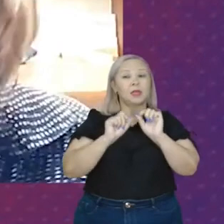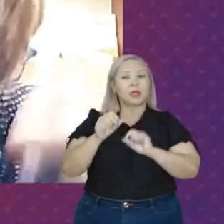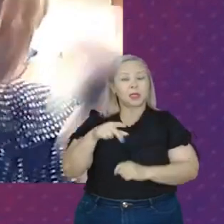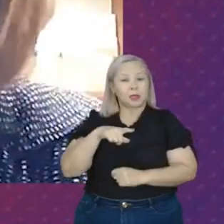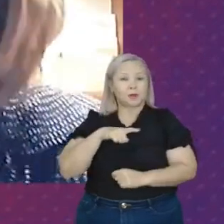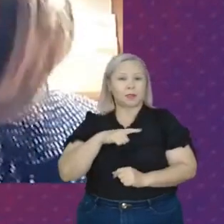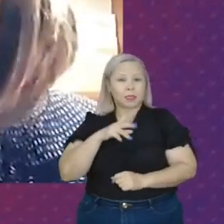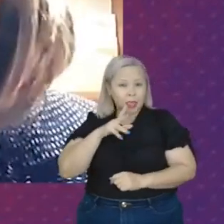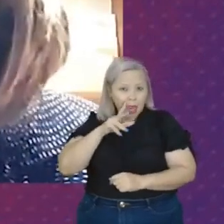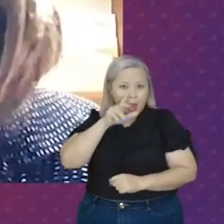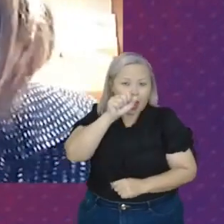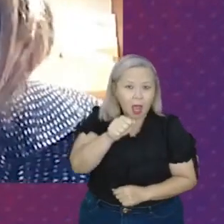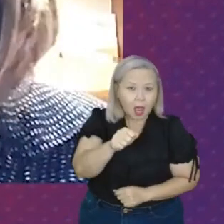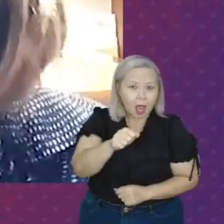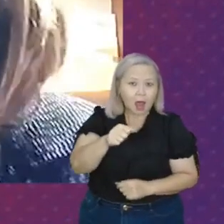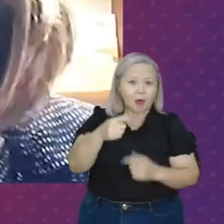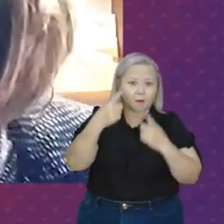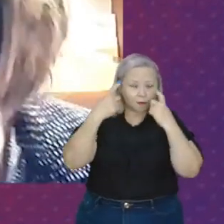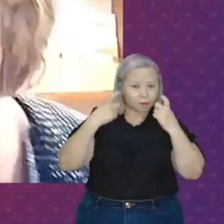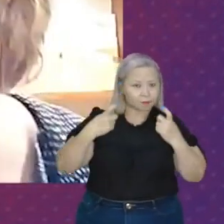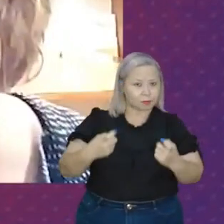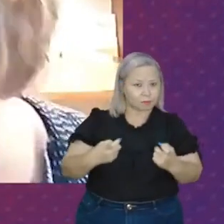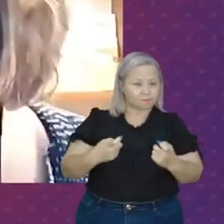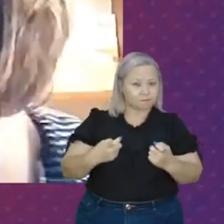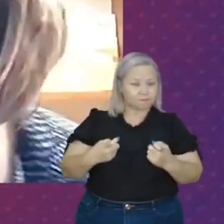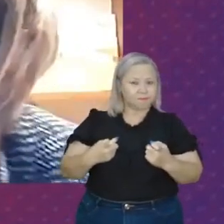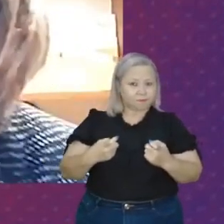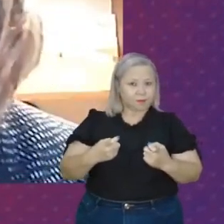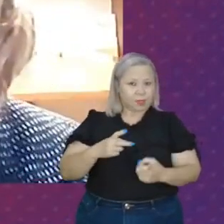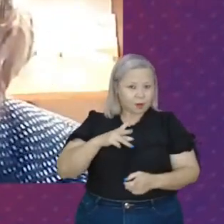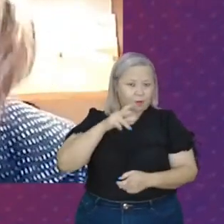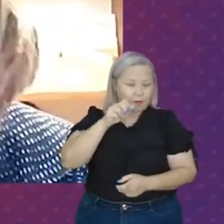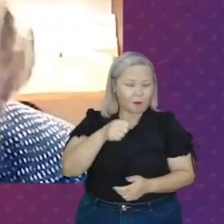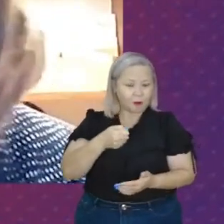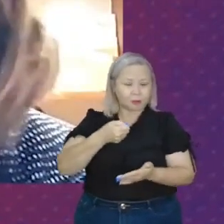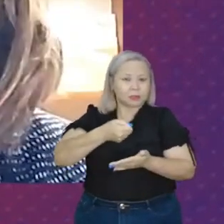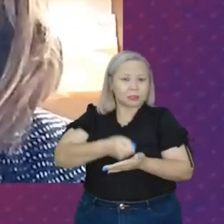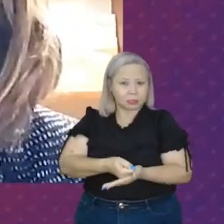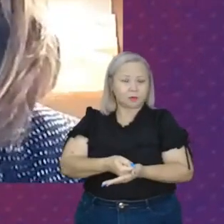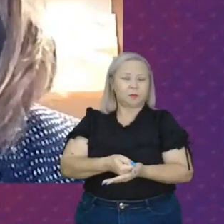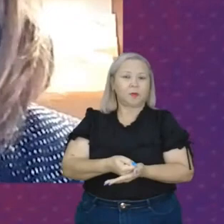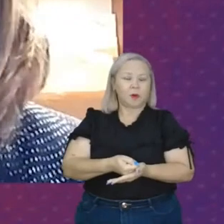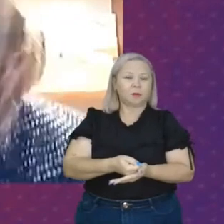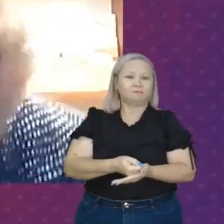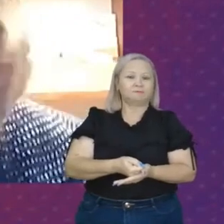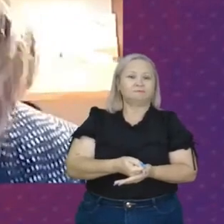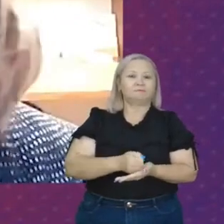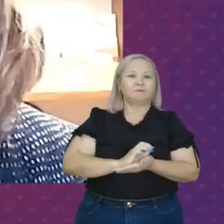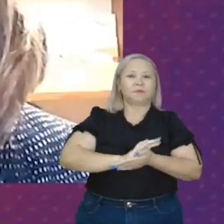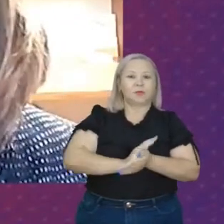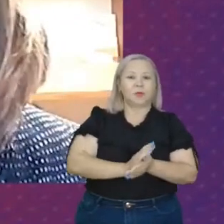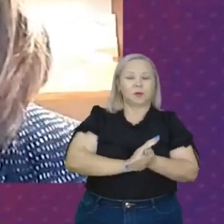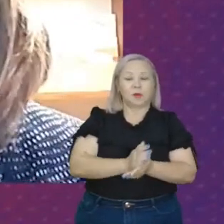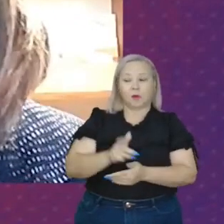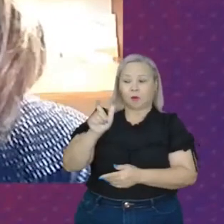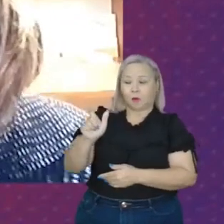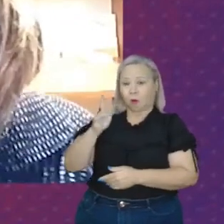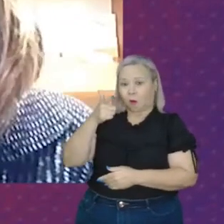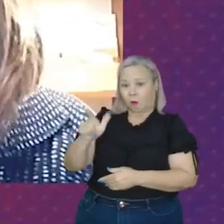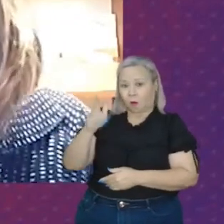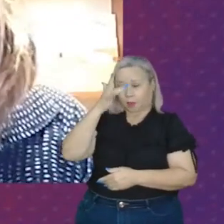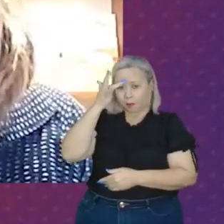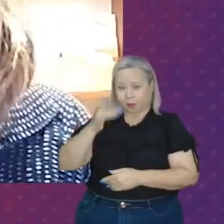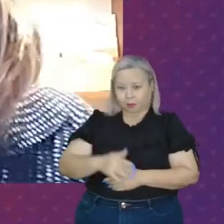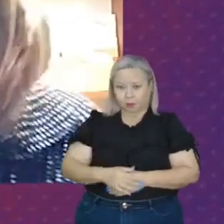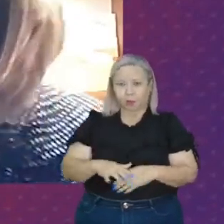a força bruta, essa força bruta se impondo sobre a outra pessoa. Então, portanto,